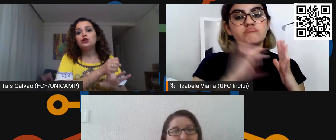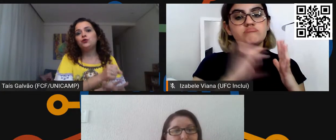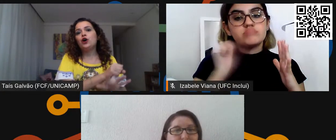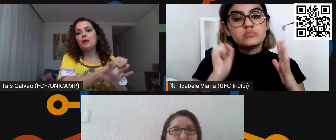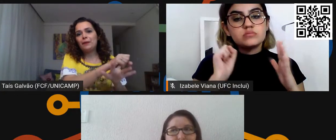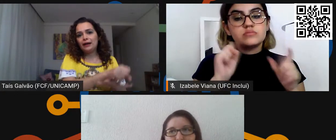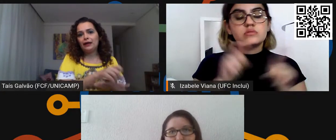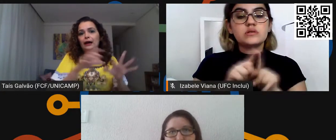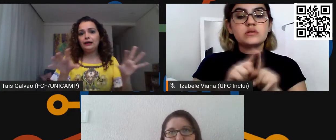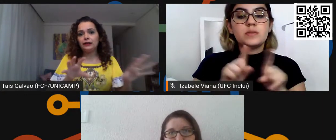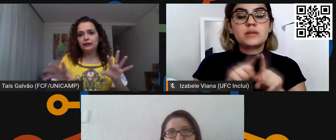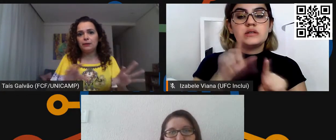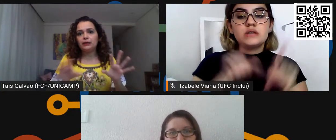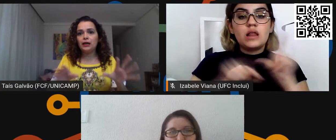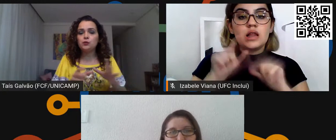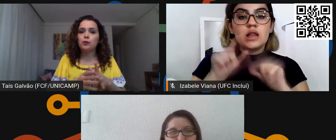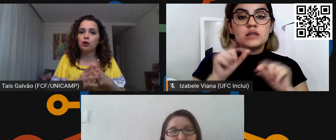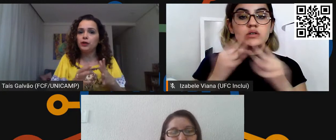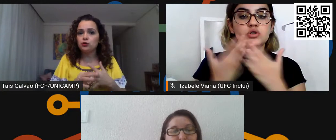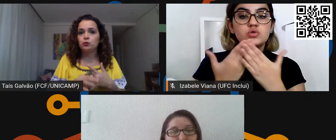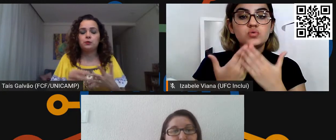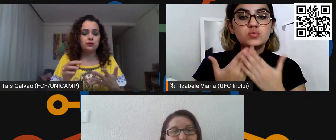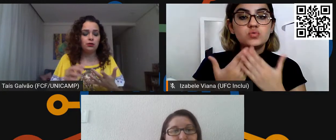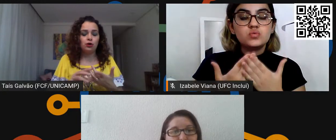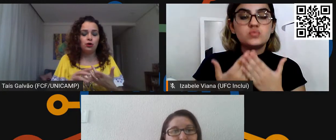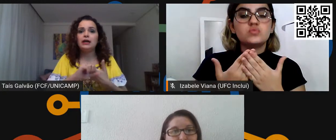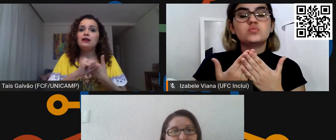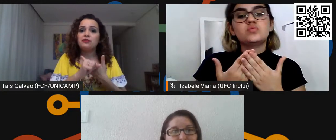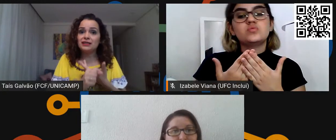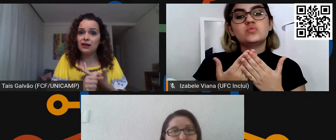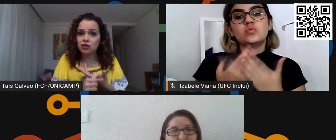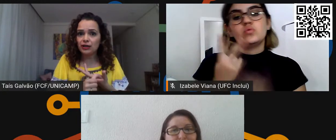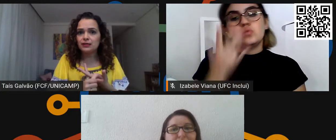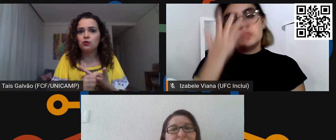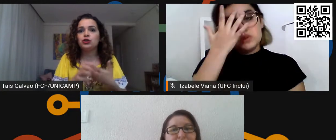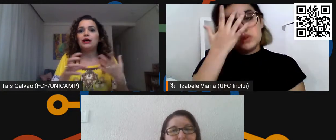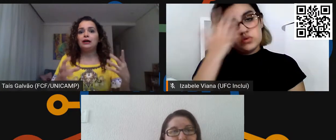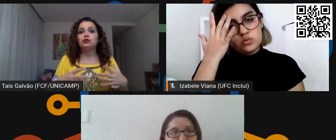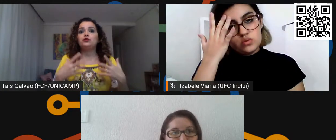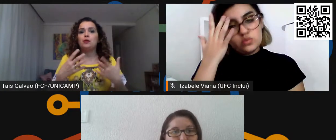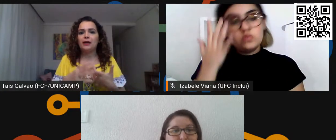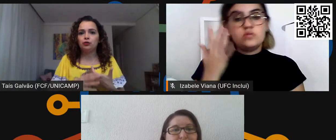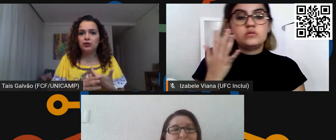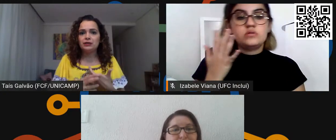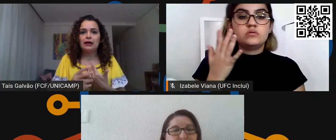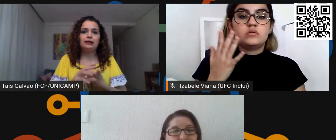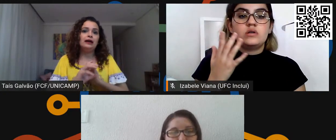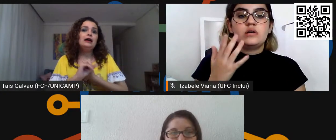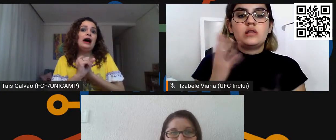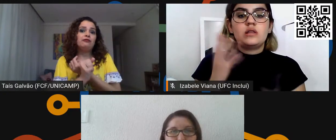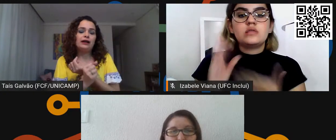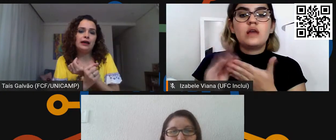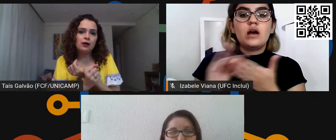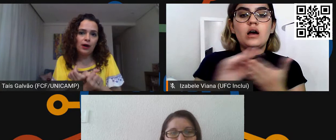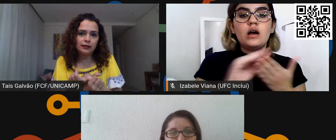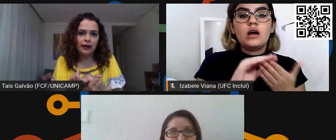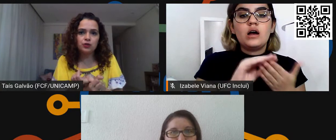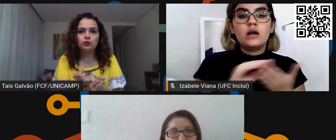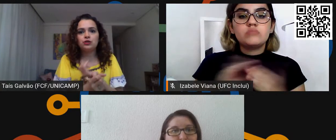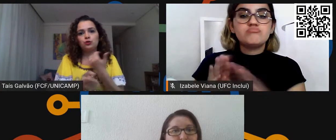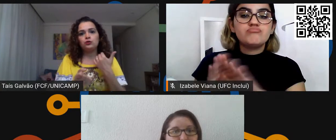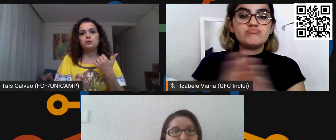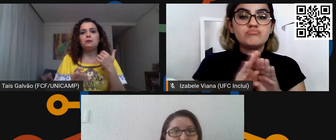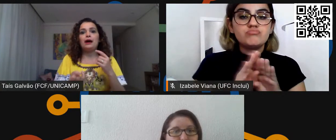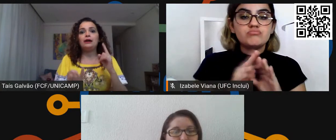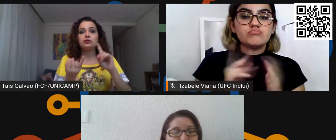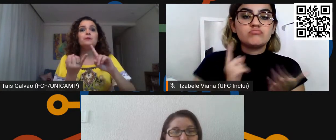estudos de forma pareada, independente, por pelo menos duas pessoas, fazer a extração de dados de forma padronizada, avaliar a qualidade